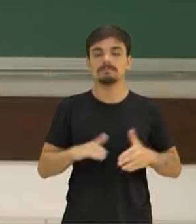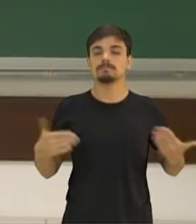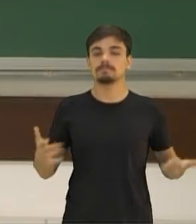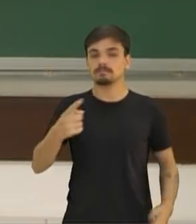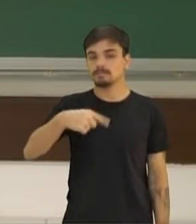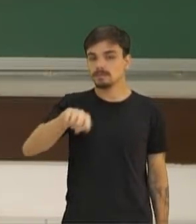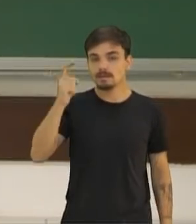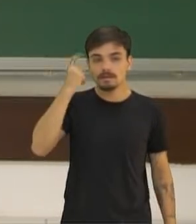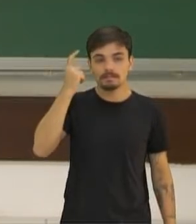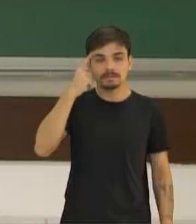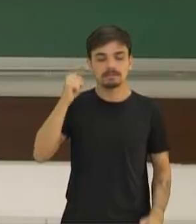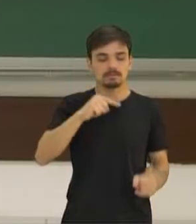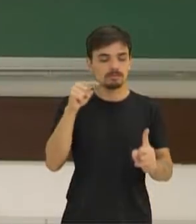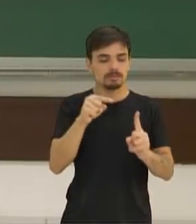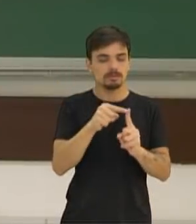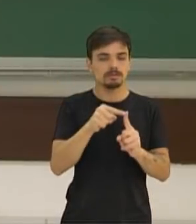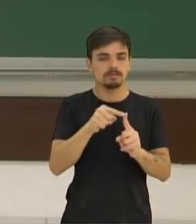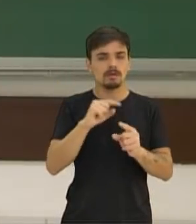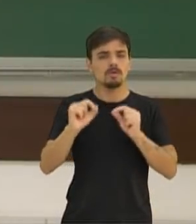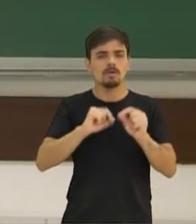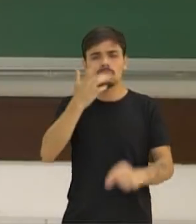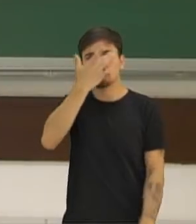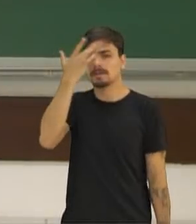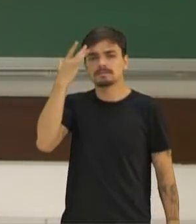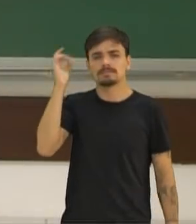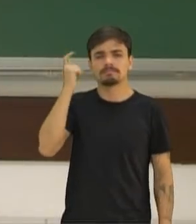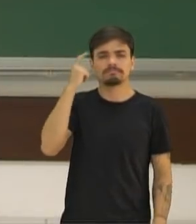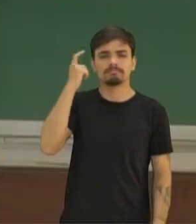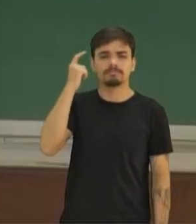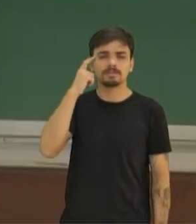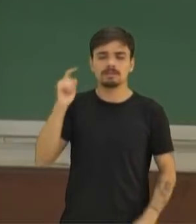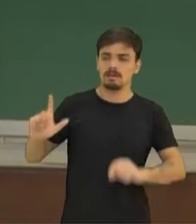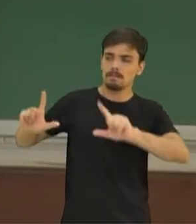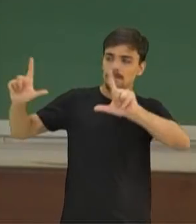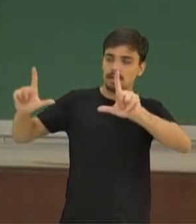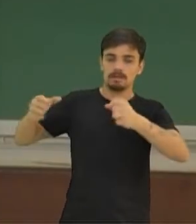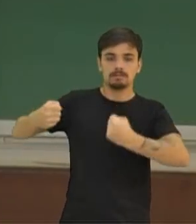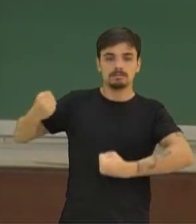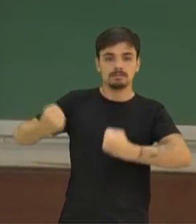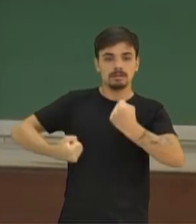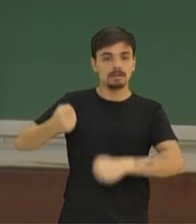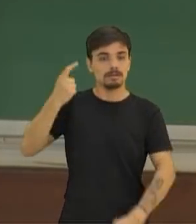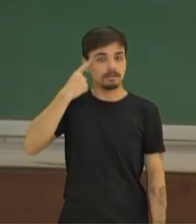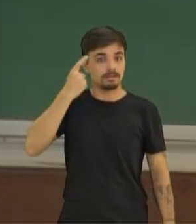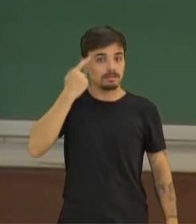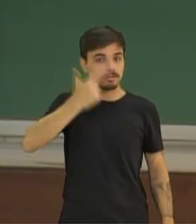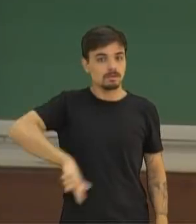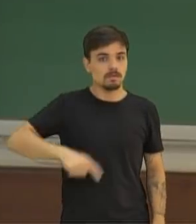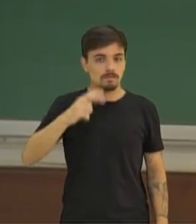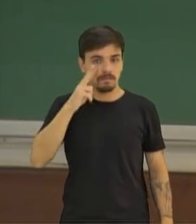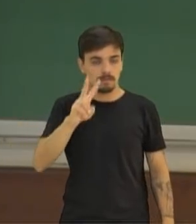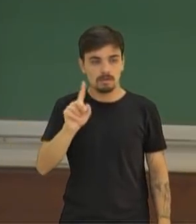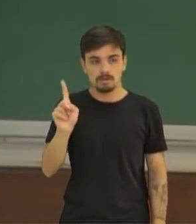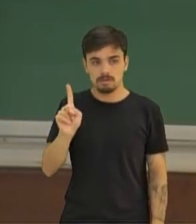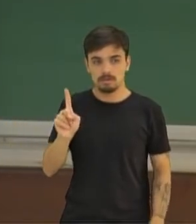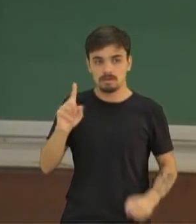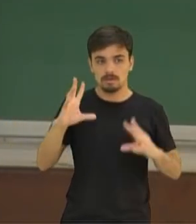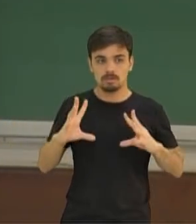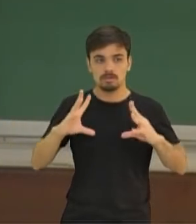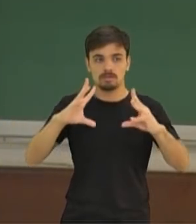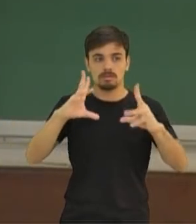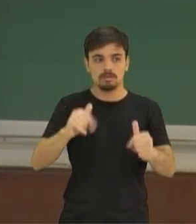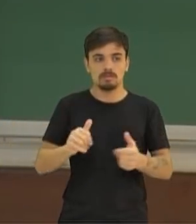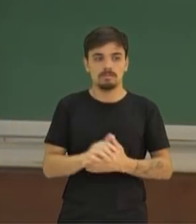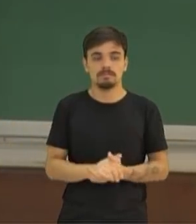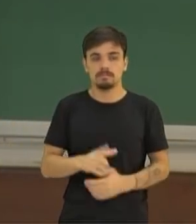Então, pensaram nesse objetivo, do porquê que a pessoa pensou na placa de trânsito? Vamos de novo ver esse anúncio publicitário por completo? Olha